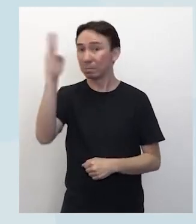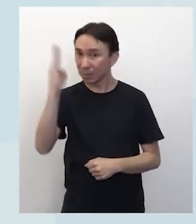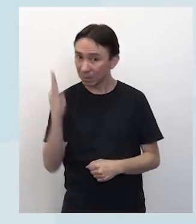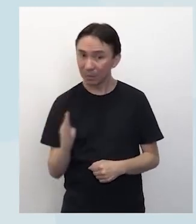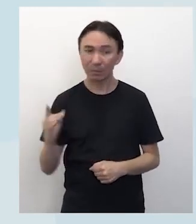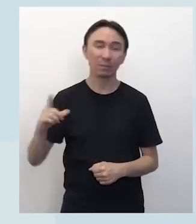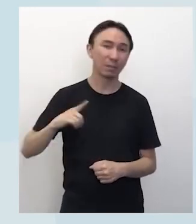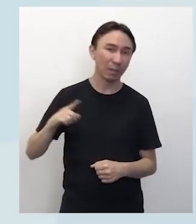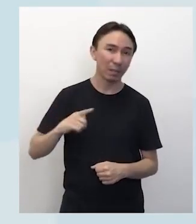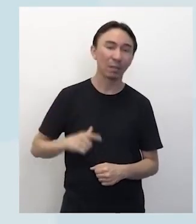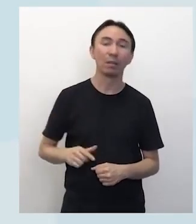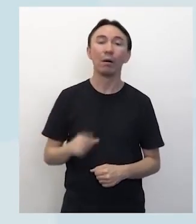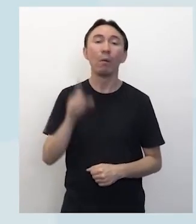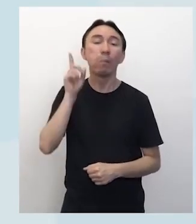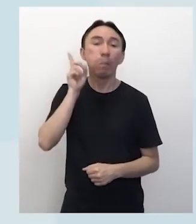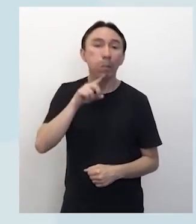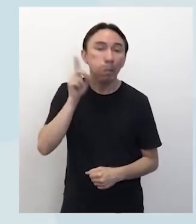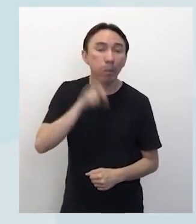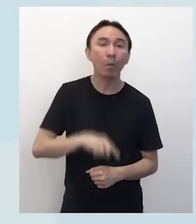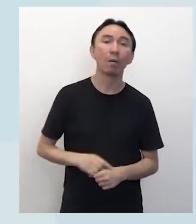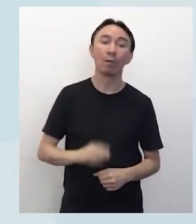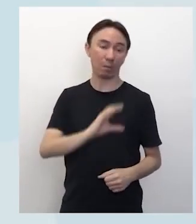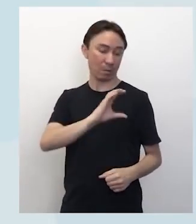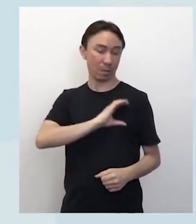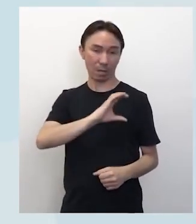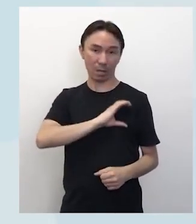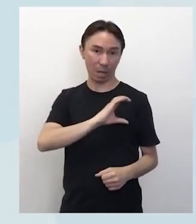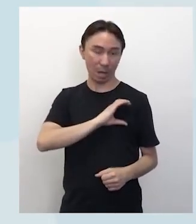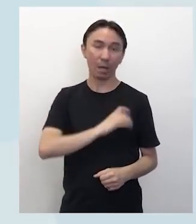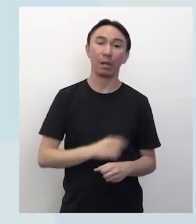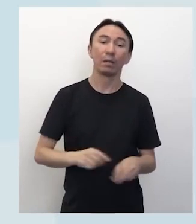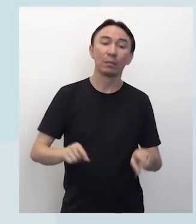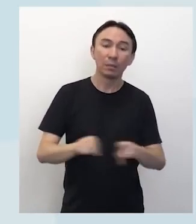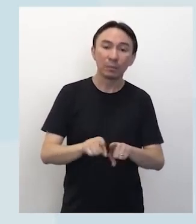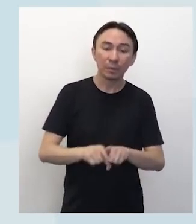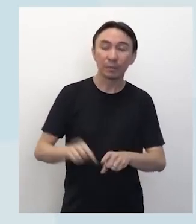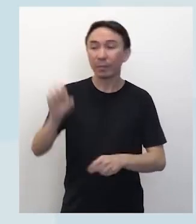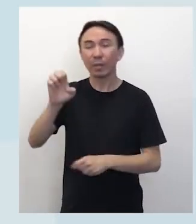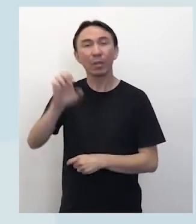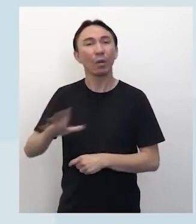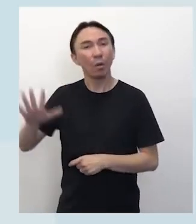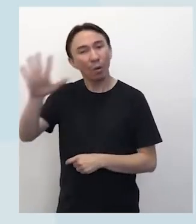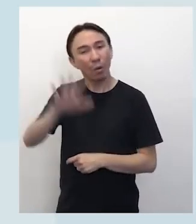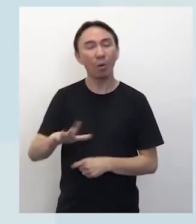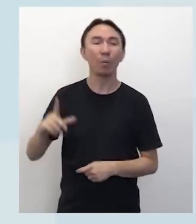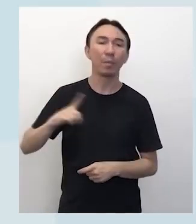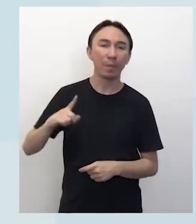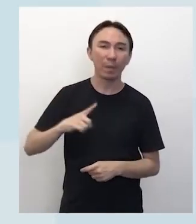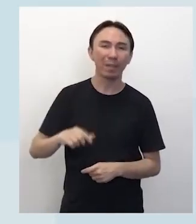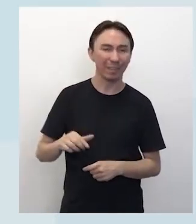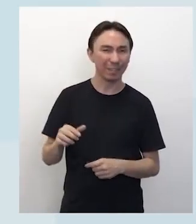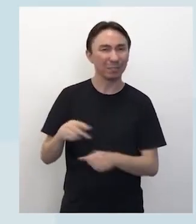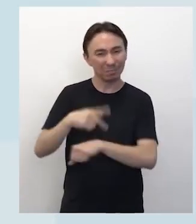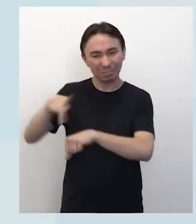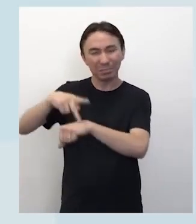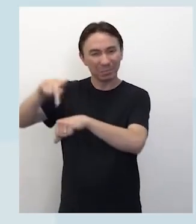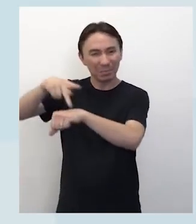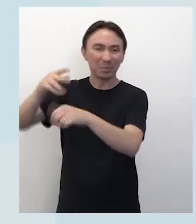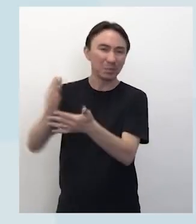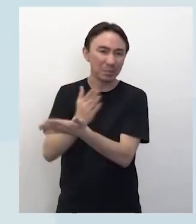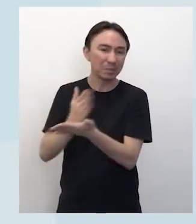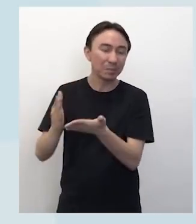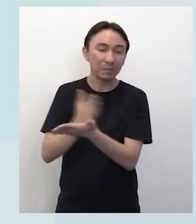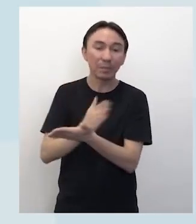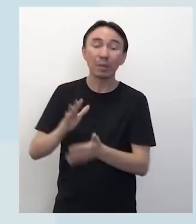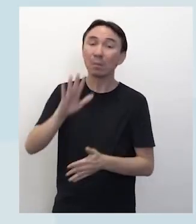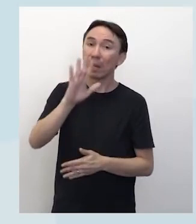na América do Norte, nós temos aí países na Europa, como os países nórdicos, né? Mas a média dos